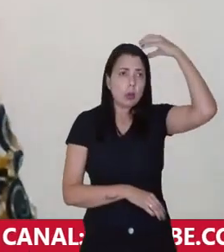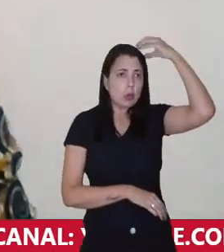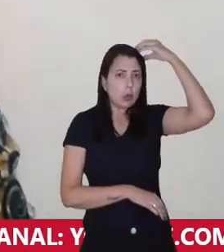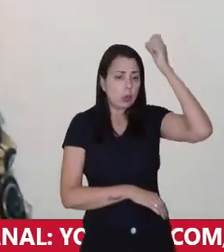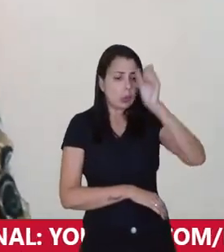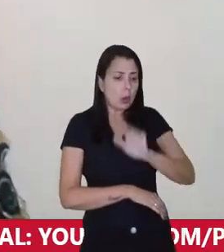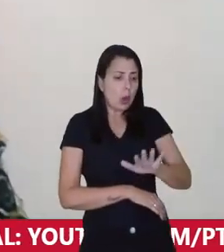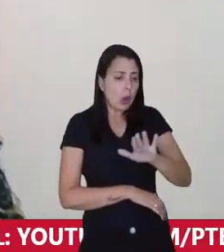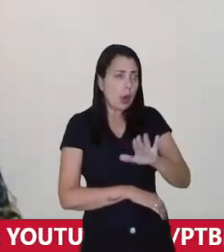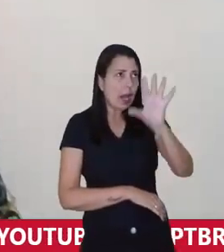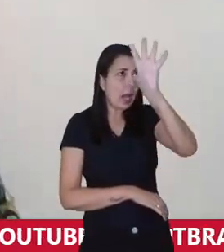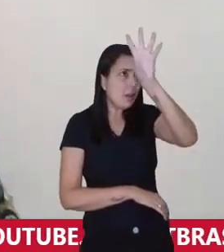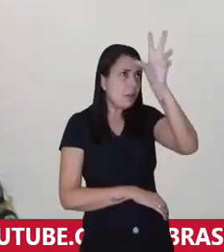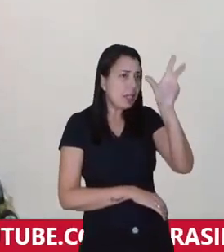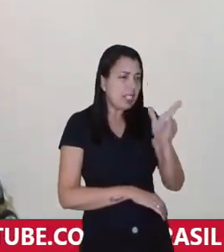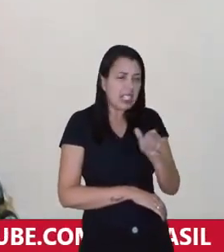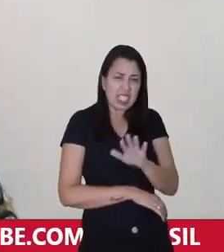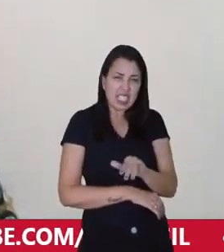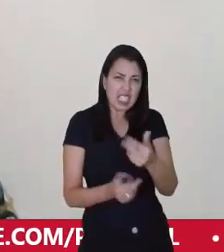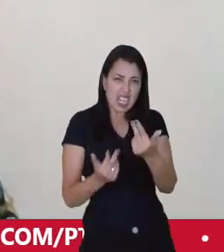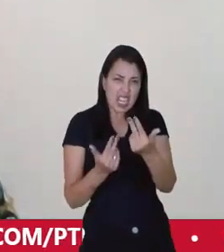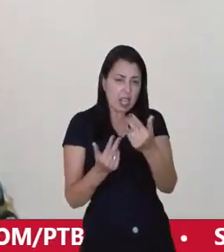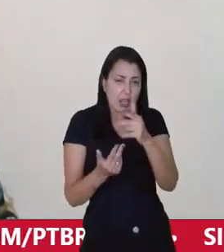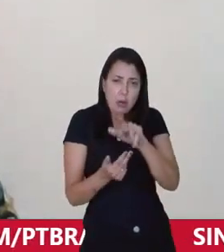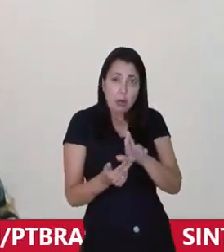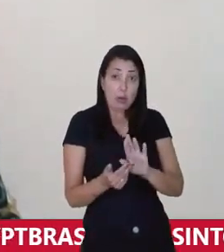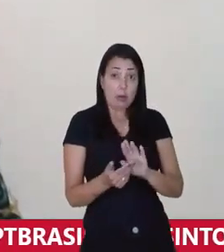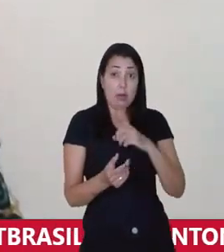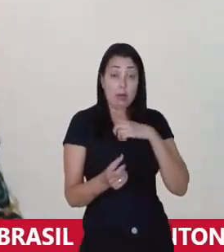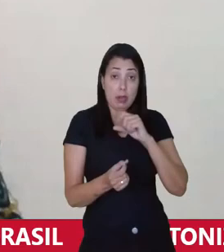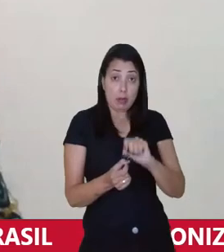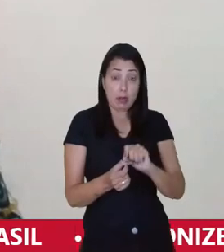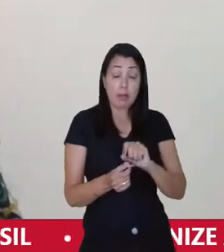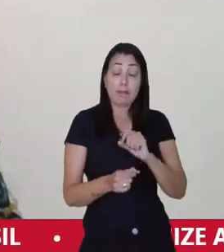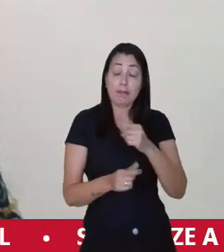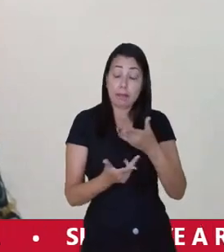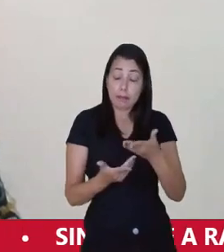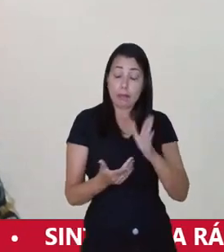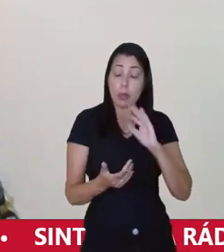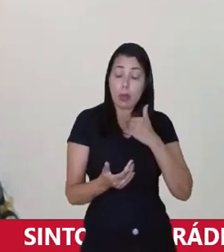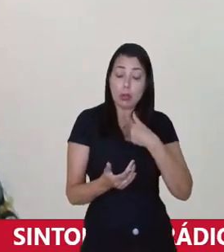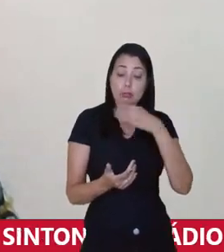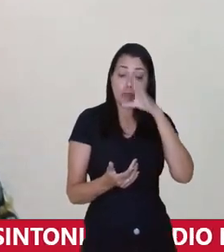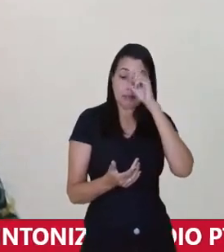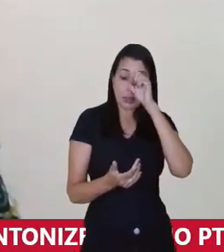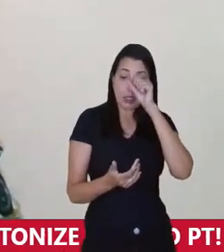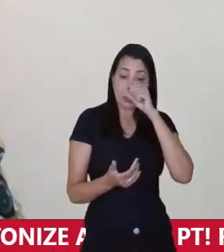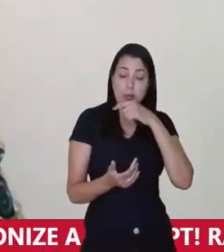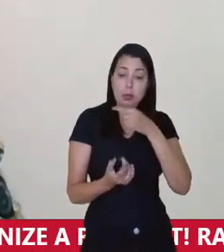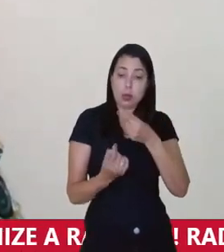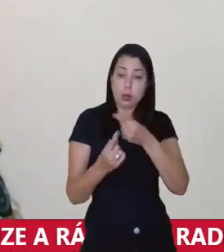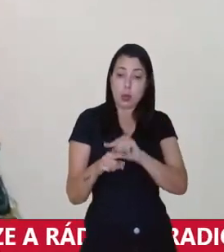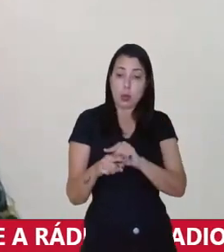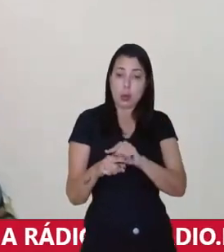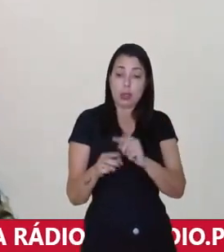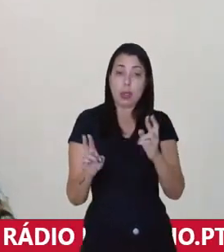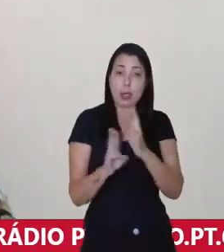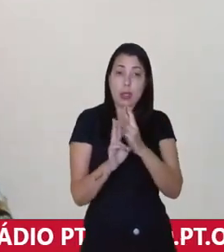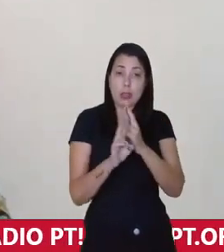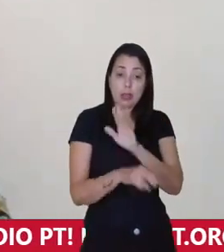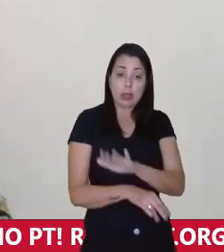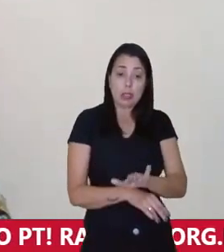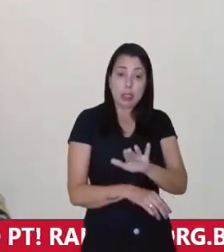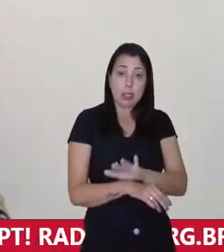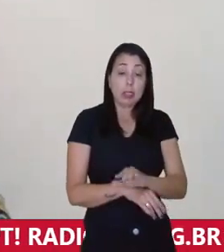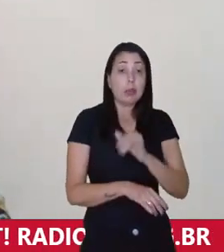os povos africanos, né? E esse resquício ele vem se desdobrando. Então nós aprendemos a nos opor em relação às crianças, como